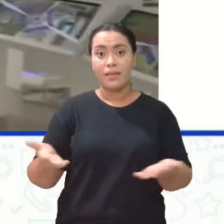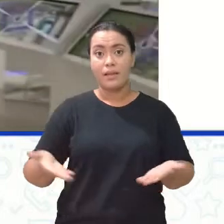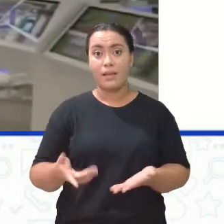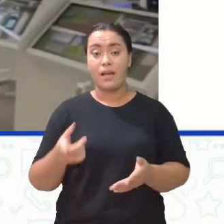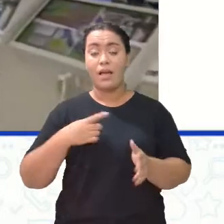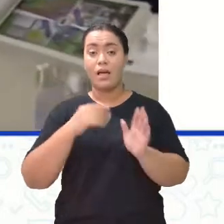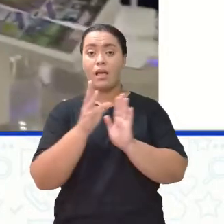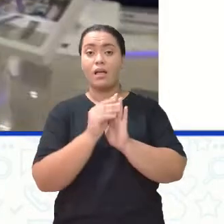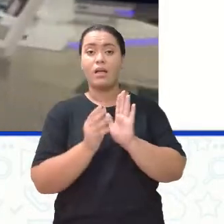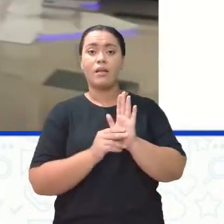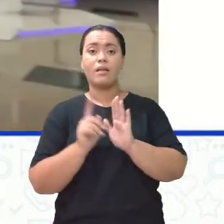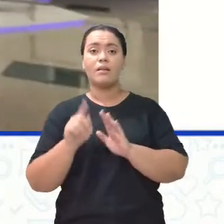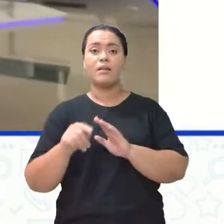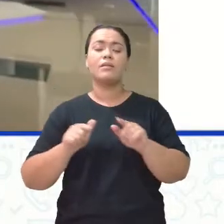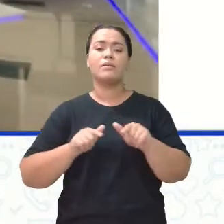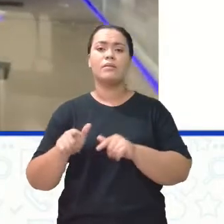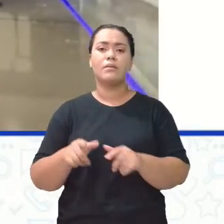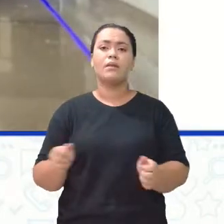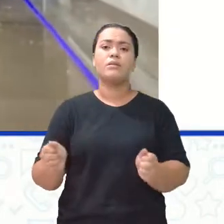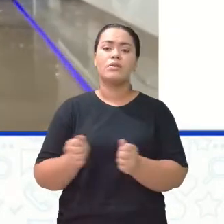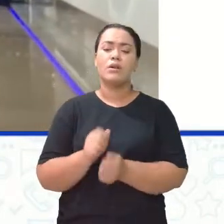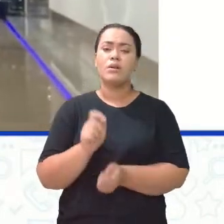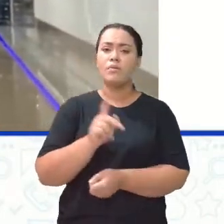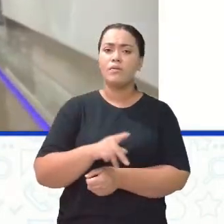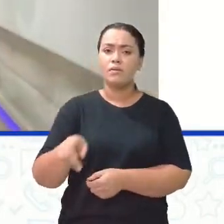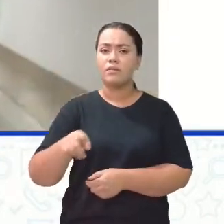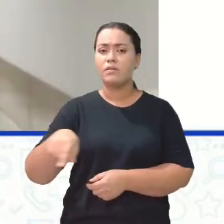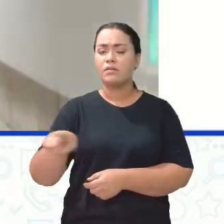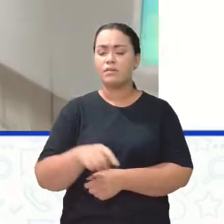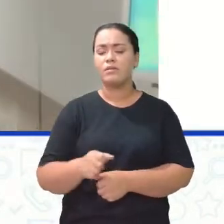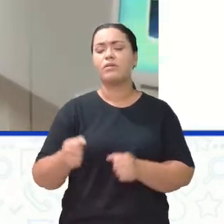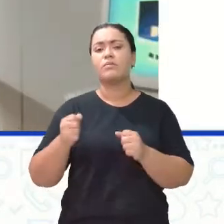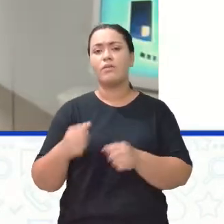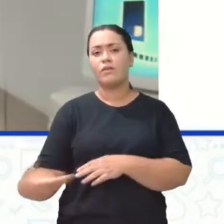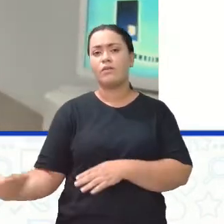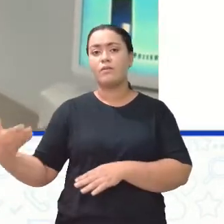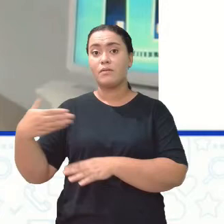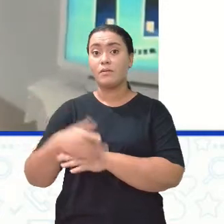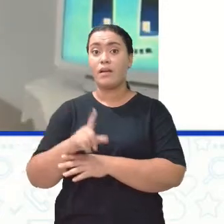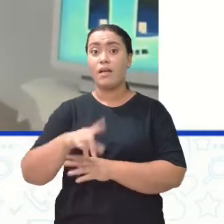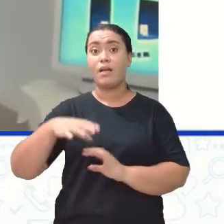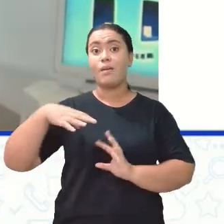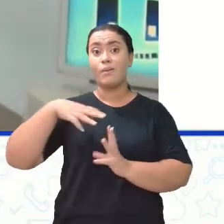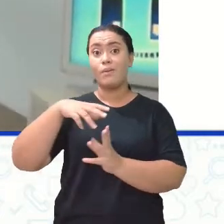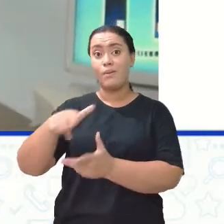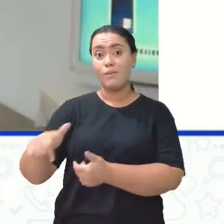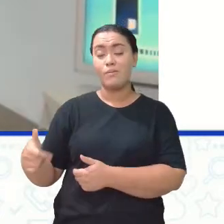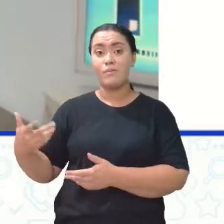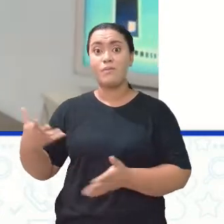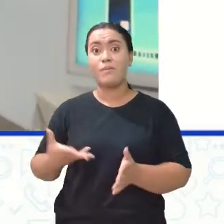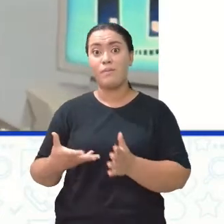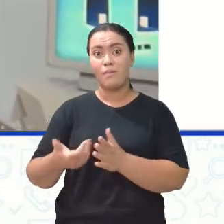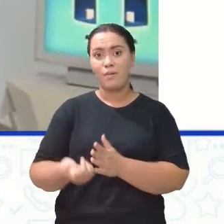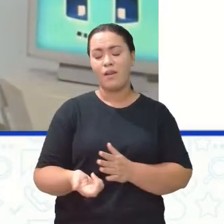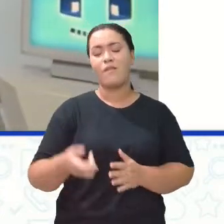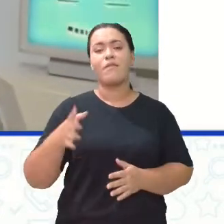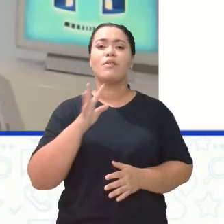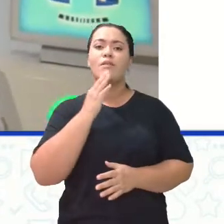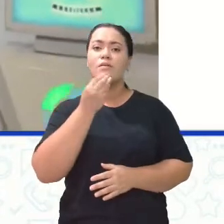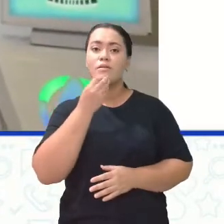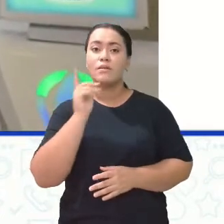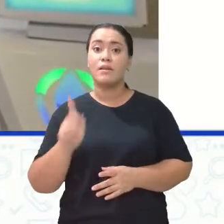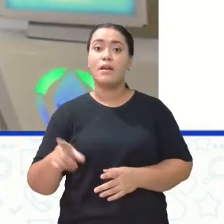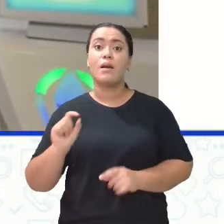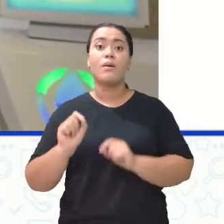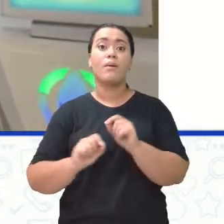conteúdo seja trabalhado com professores e que vocês possam embarcar nesse mundo fantástico do conhecimento sobre o bem mais